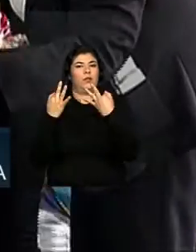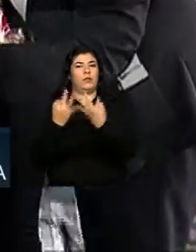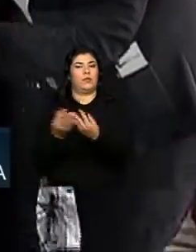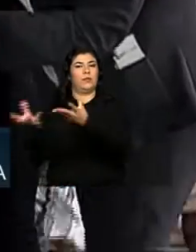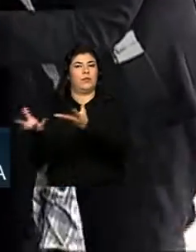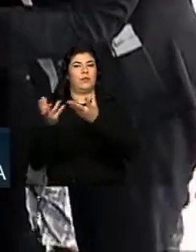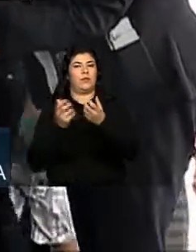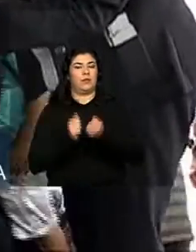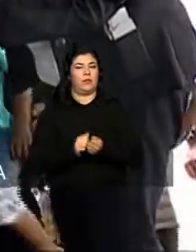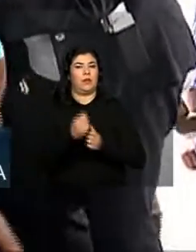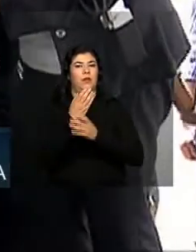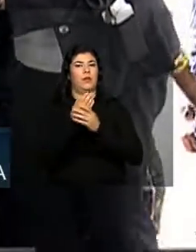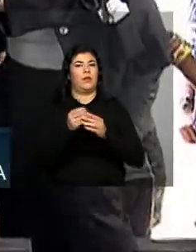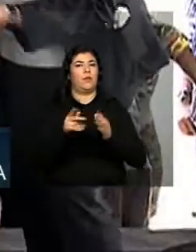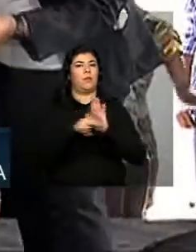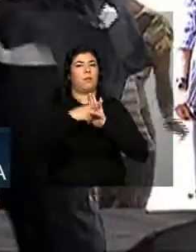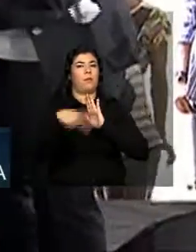do ministro das Cidades.